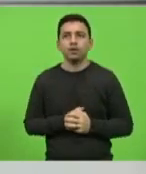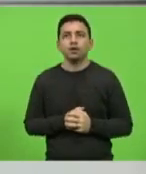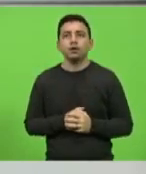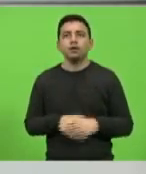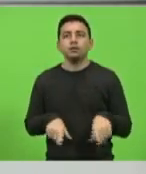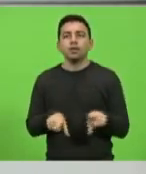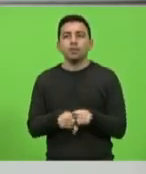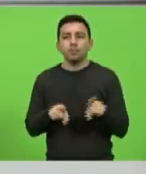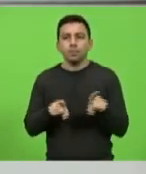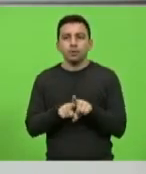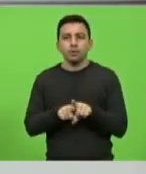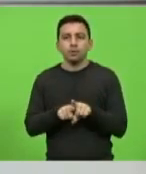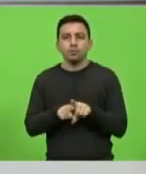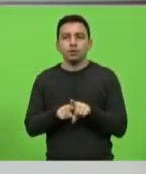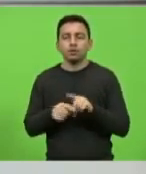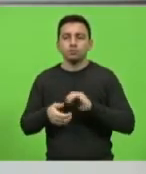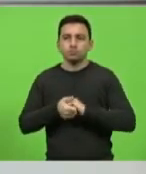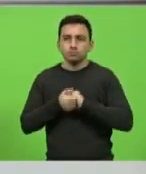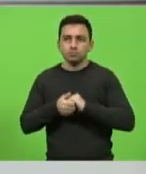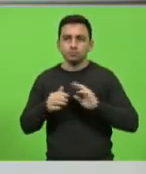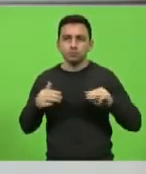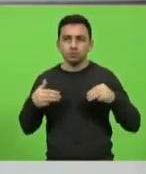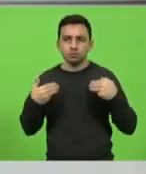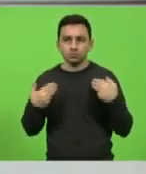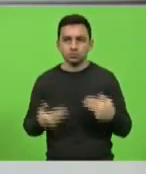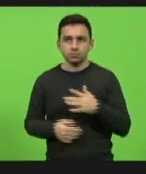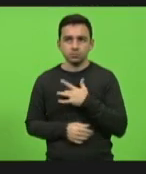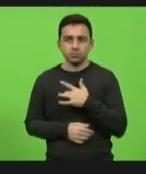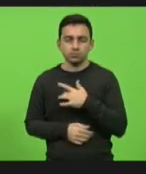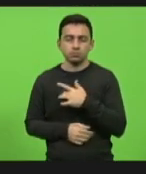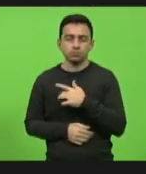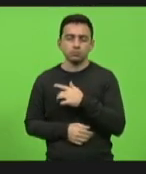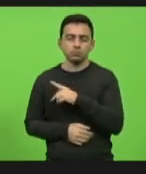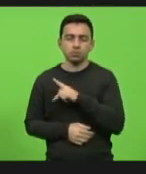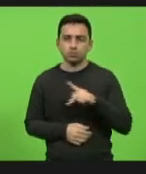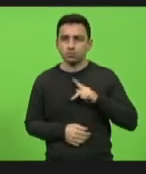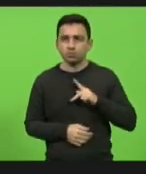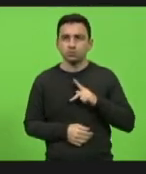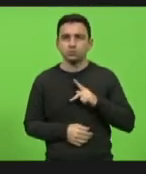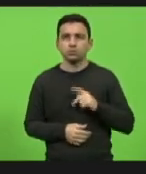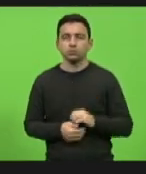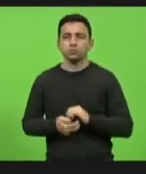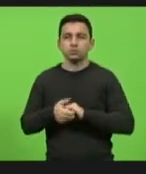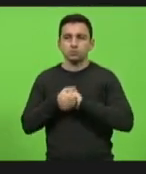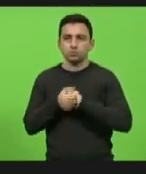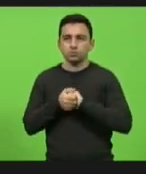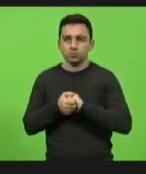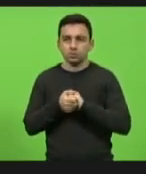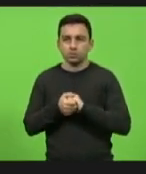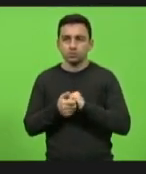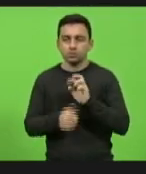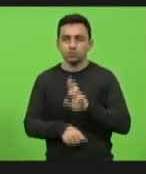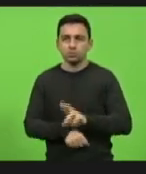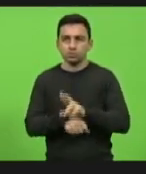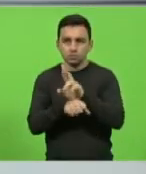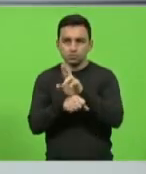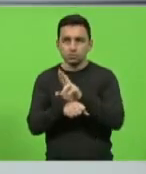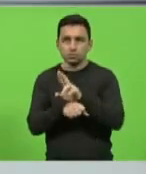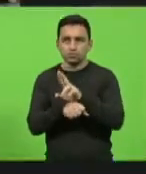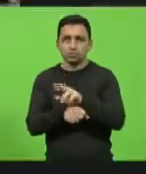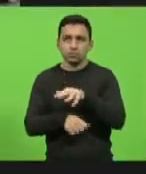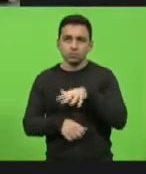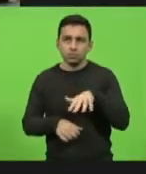Cumprimento o Ministério Público, cumprimento os representantes da seccional